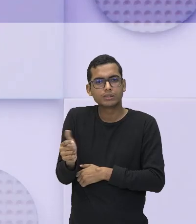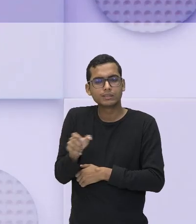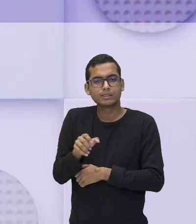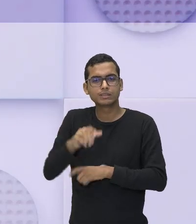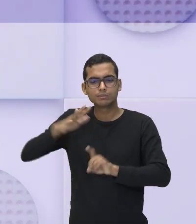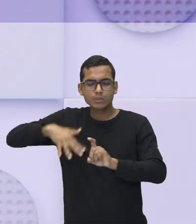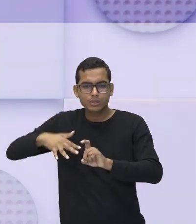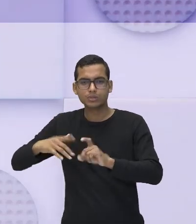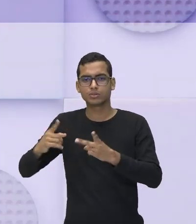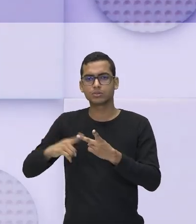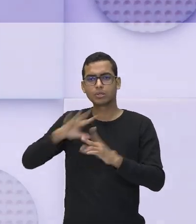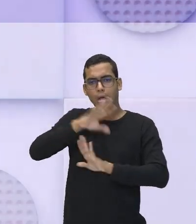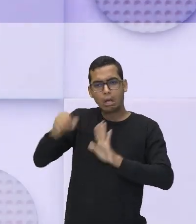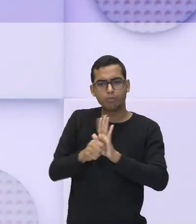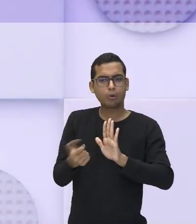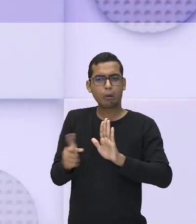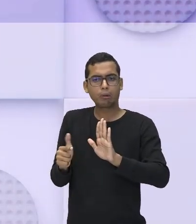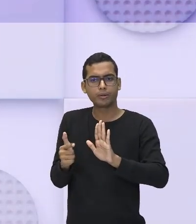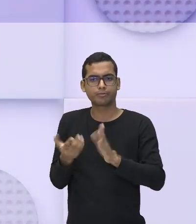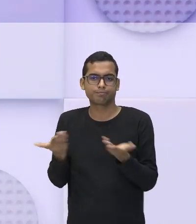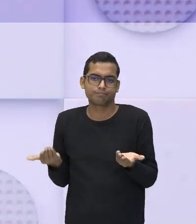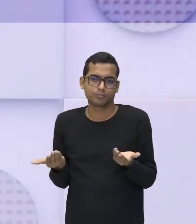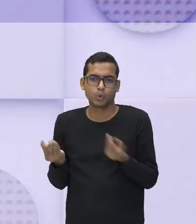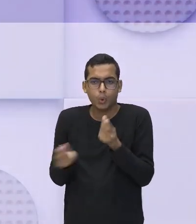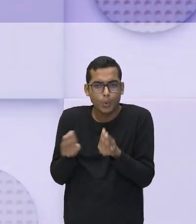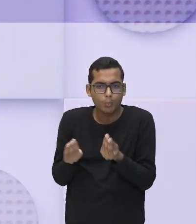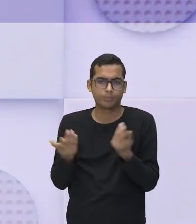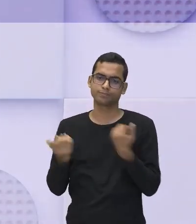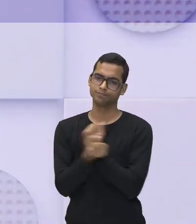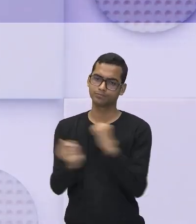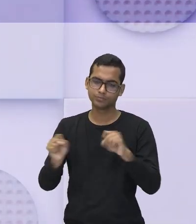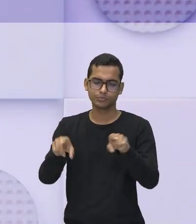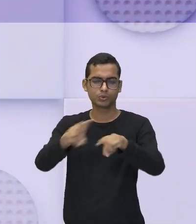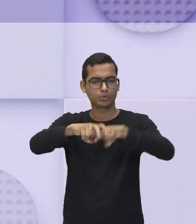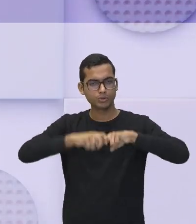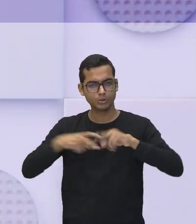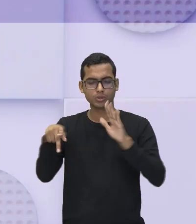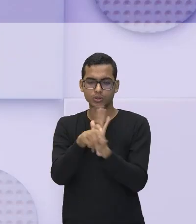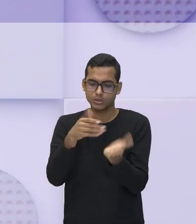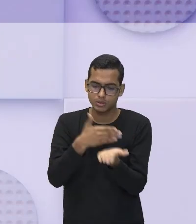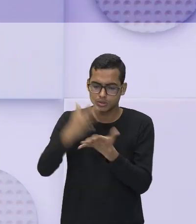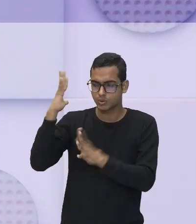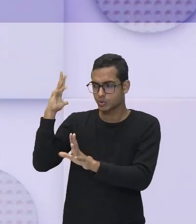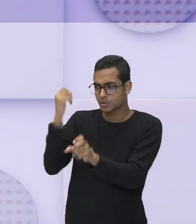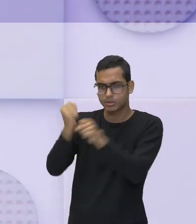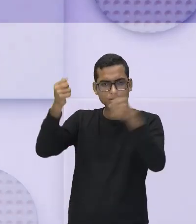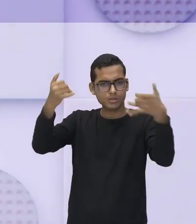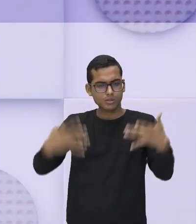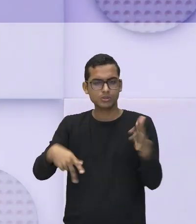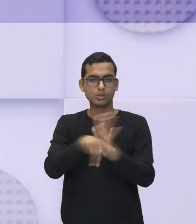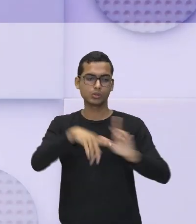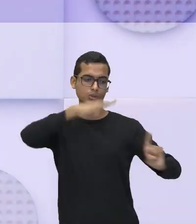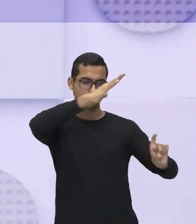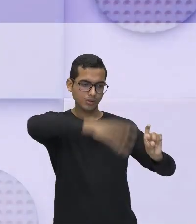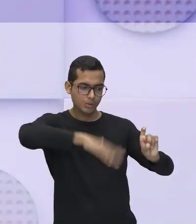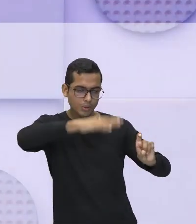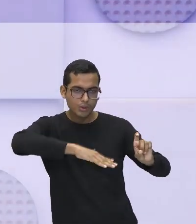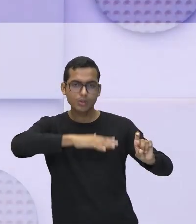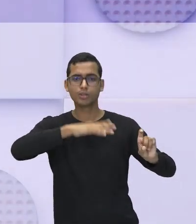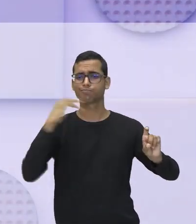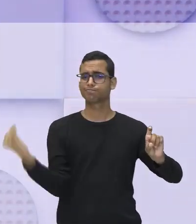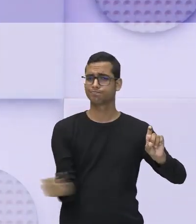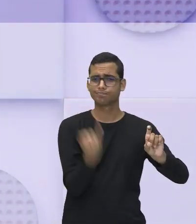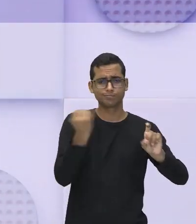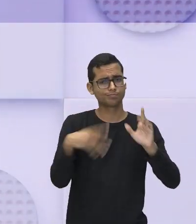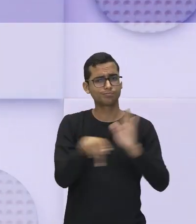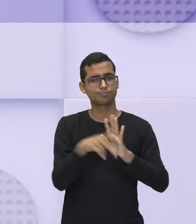mitos? Por isso que no início da revisão eu falei, os mitos são